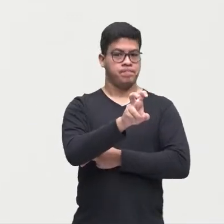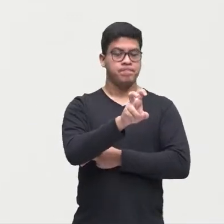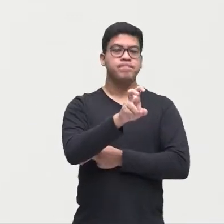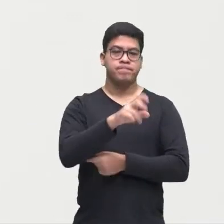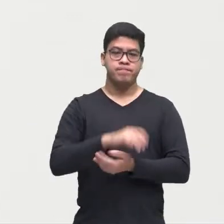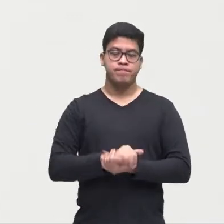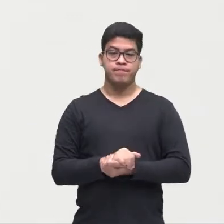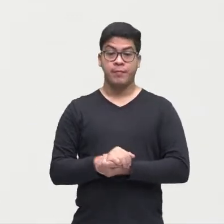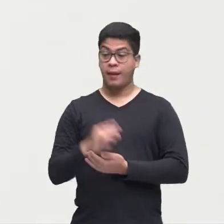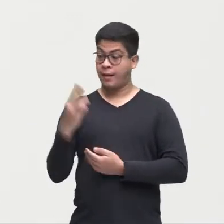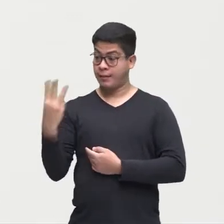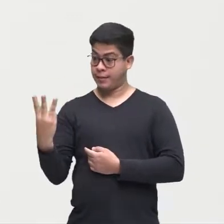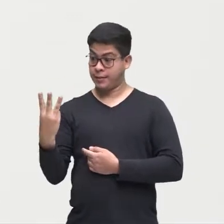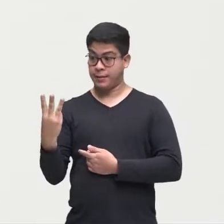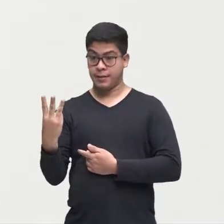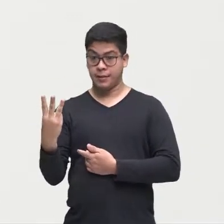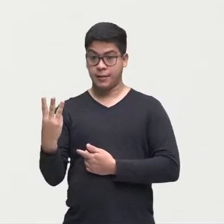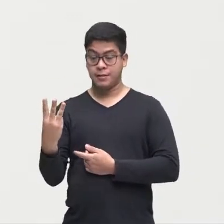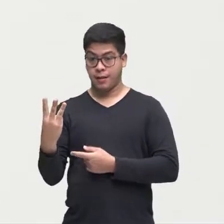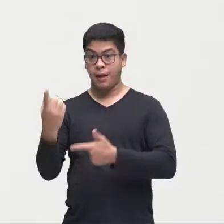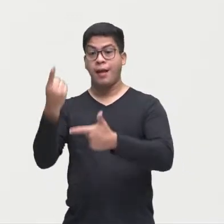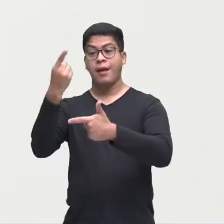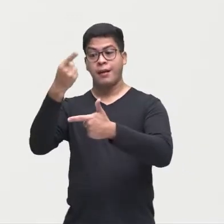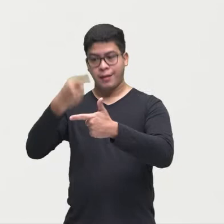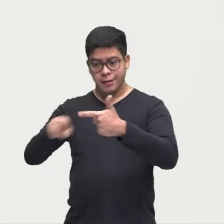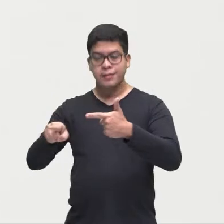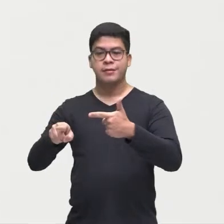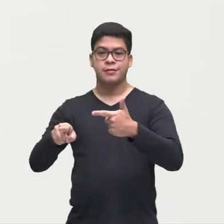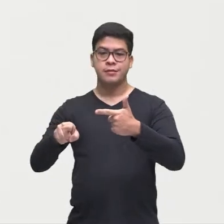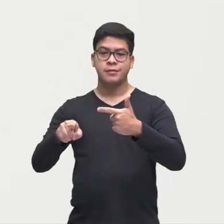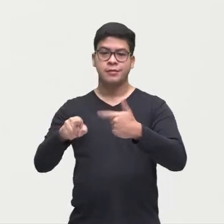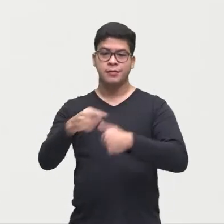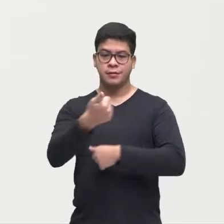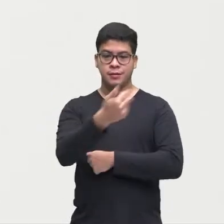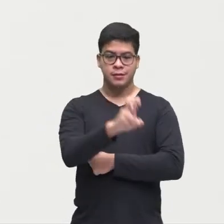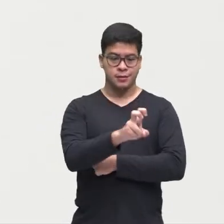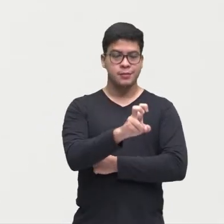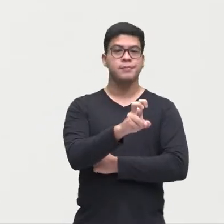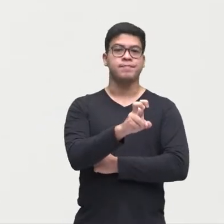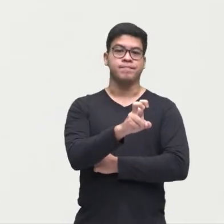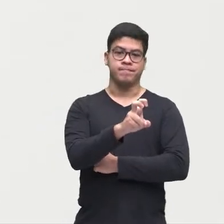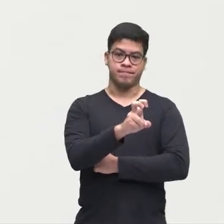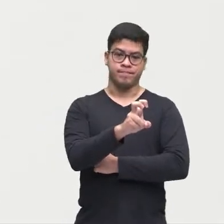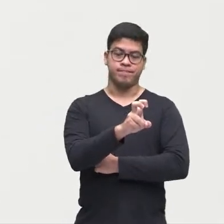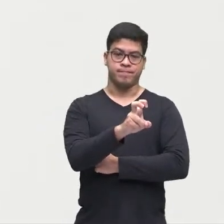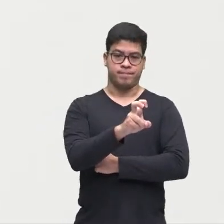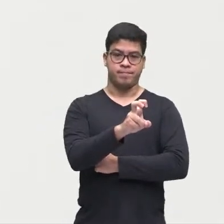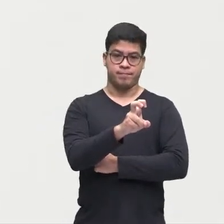Olha o 3. O 3 é divisor de 15, tá?